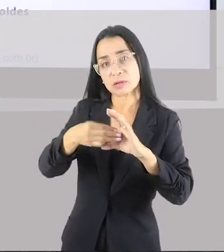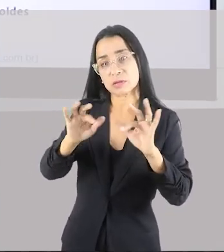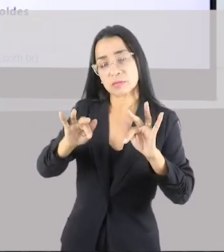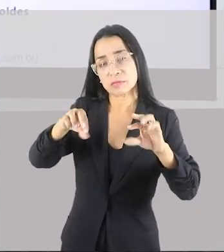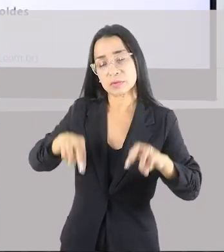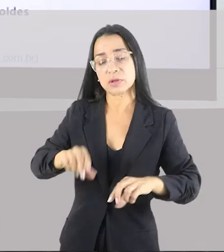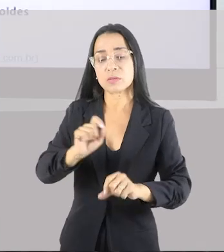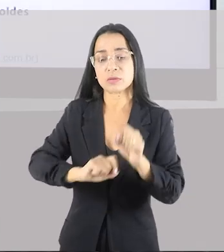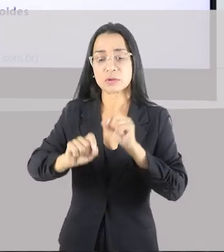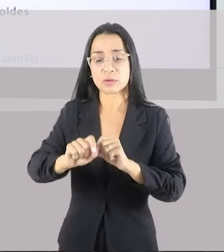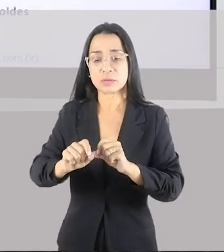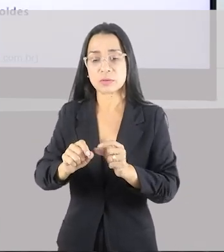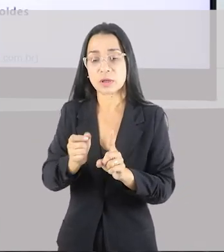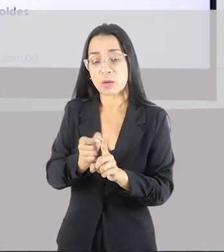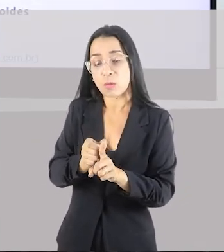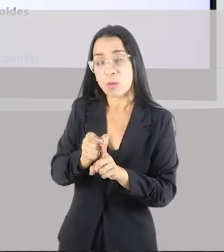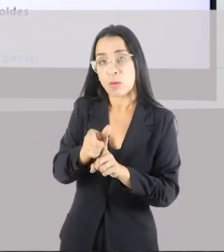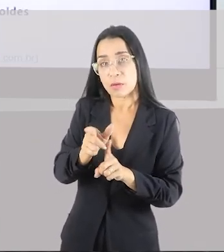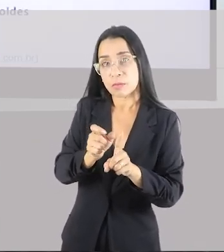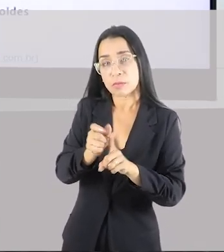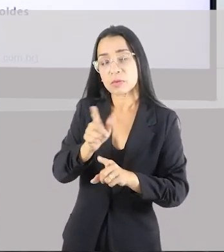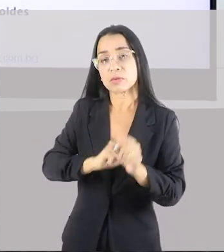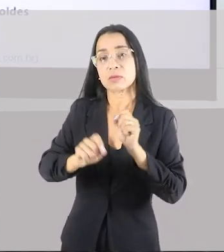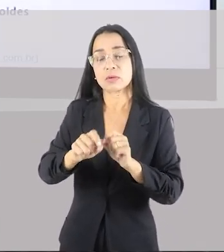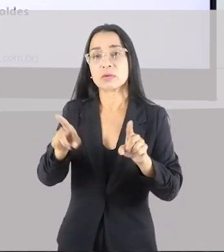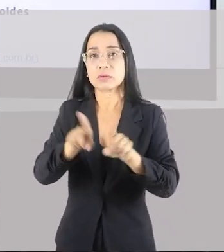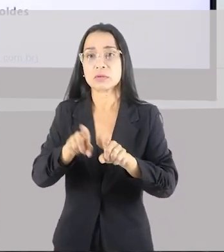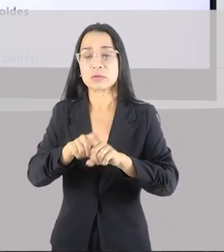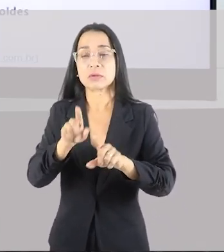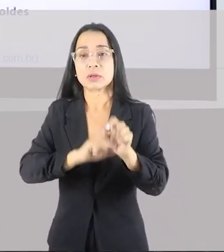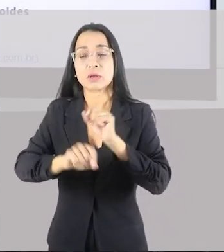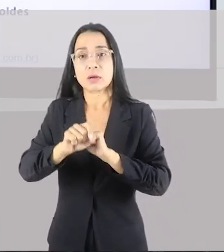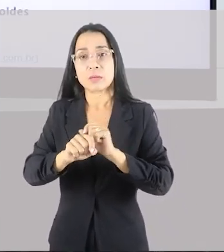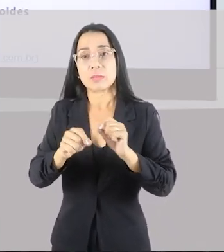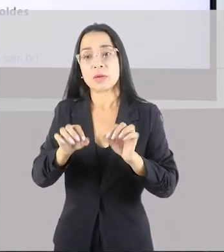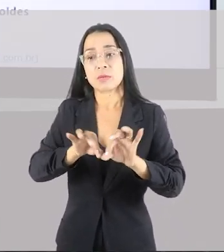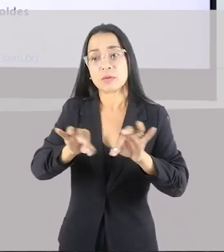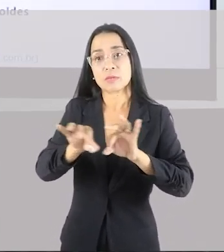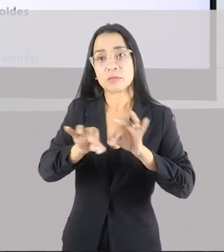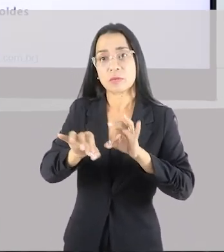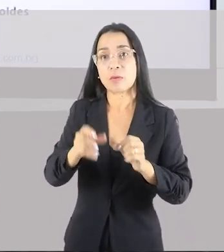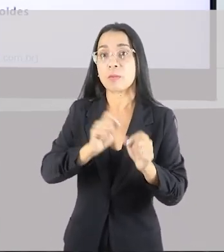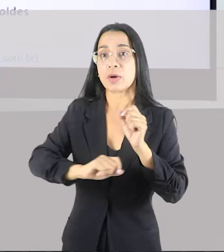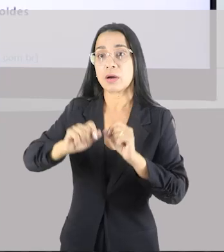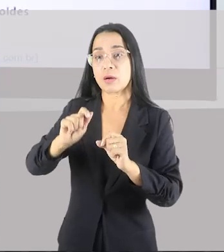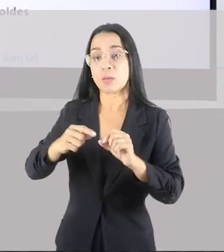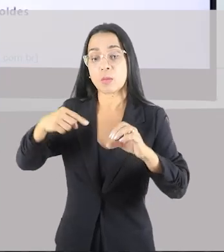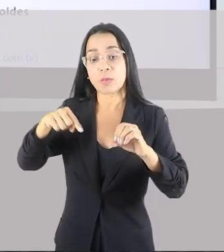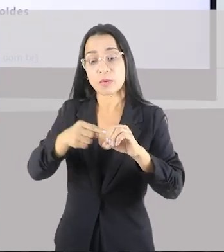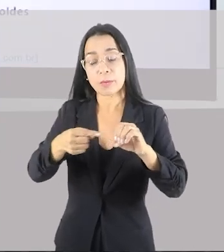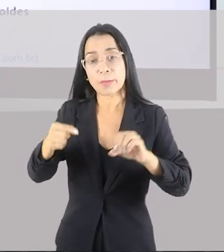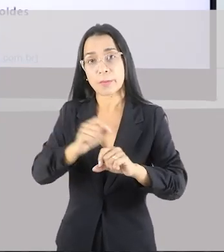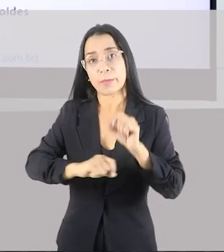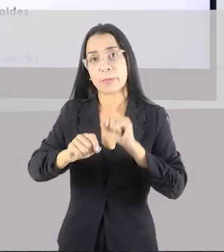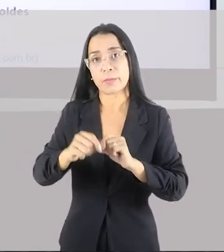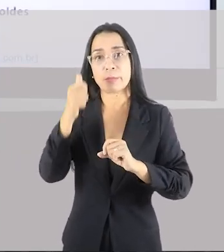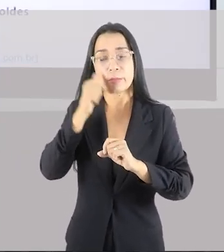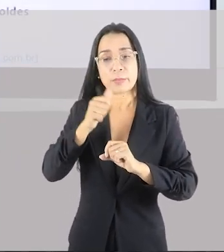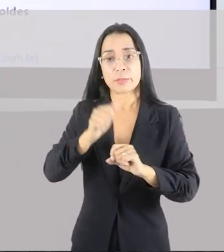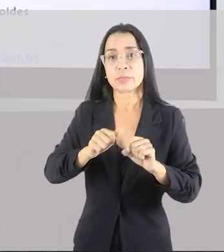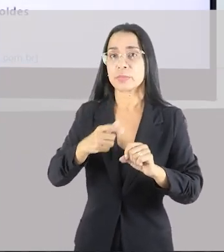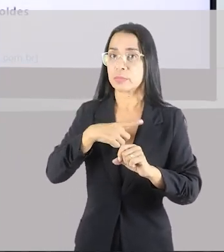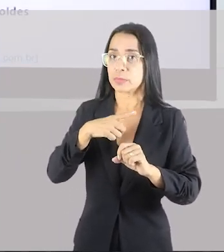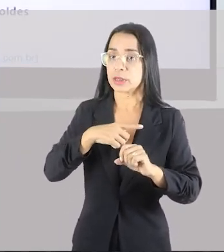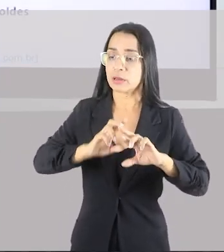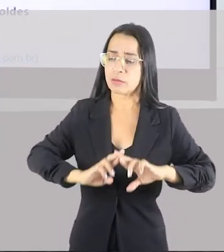espermatozoide. Da mesma forma, para formar o gameta feminino, também existem várias fases. Então, esse processo, né, que a